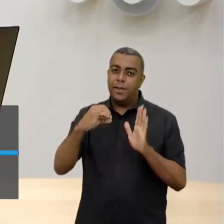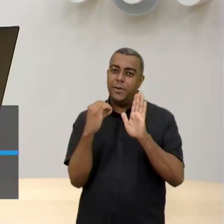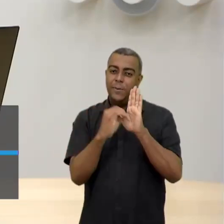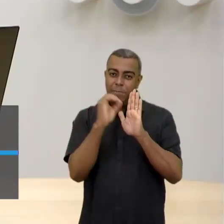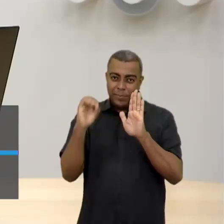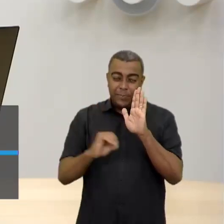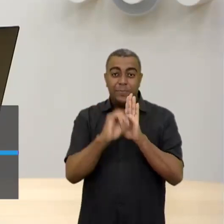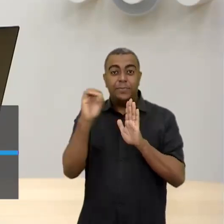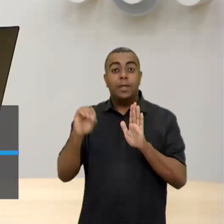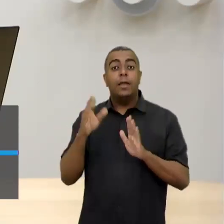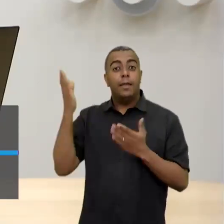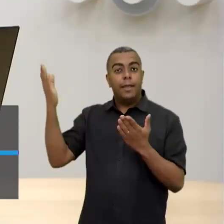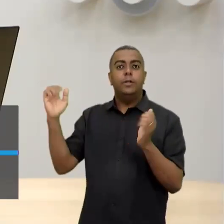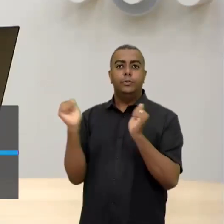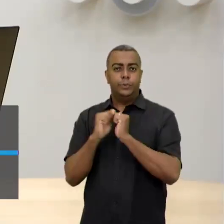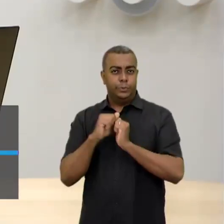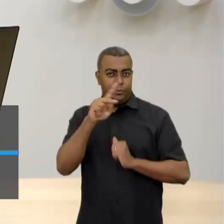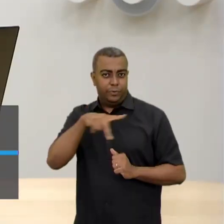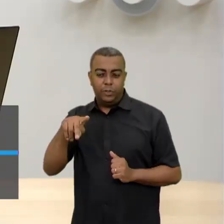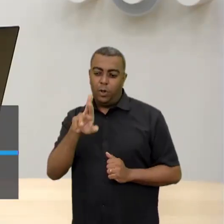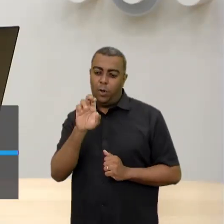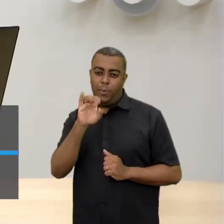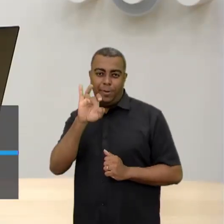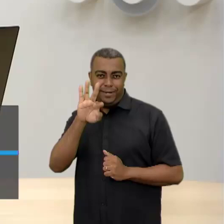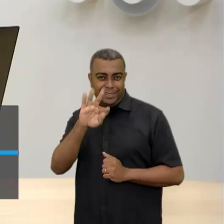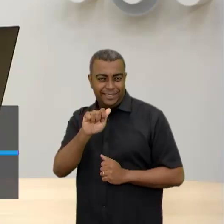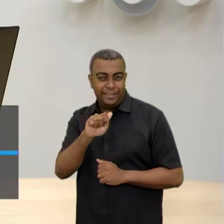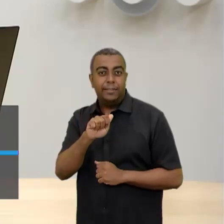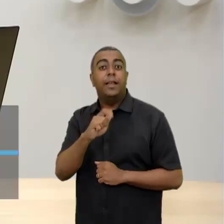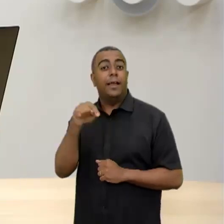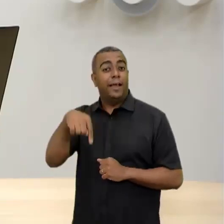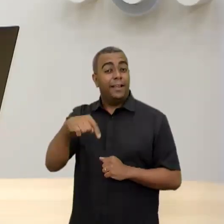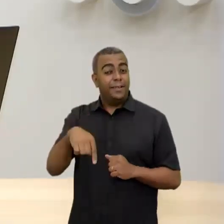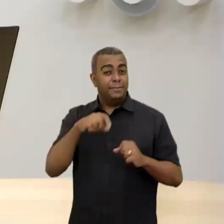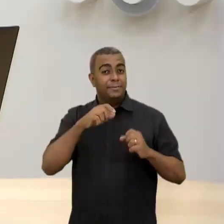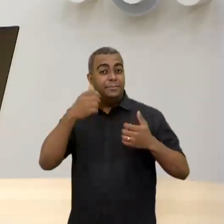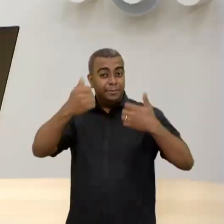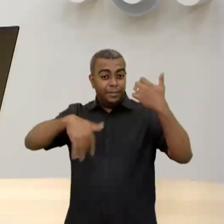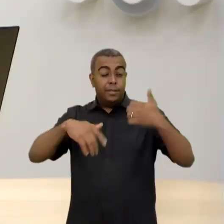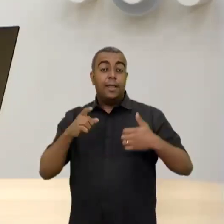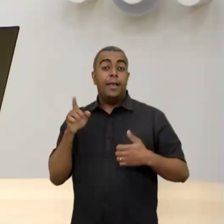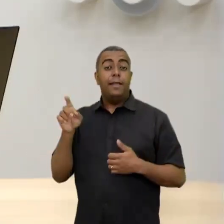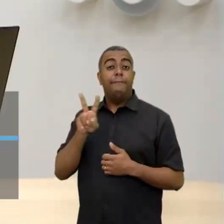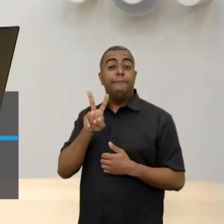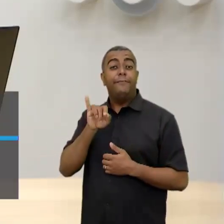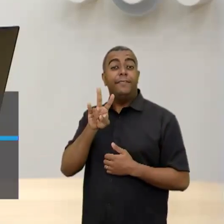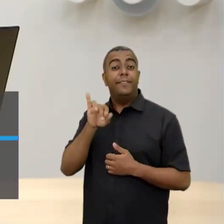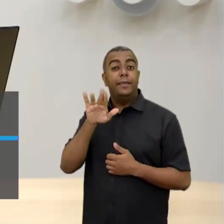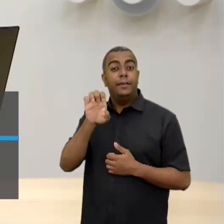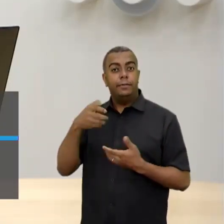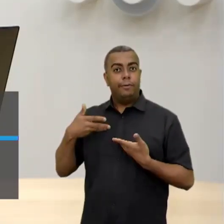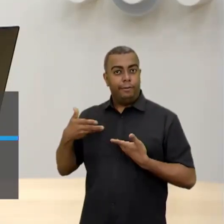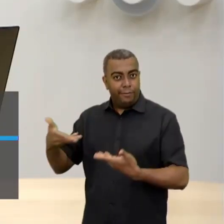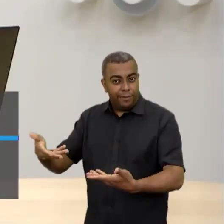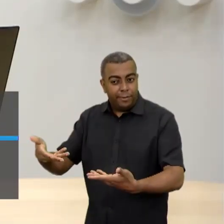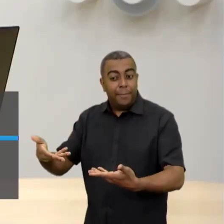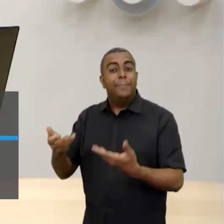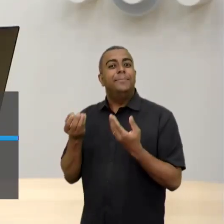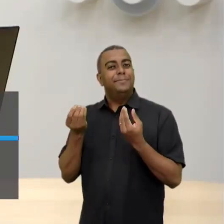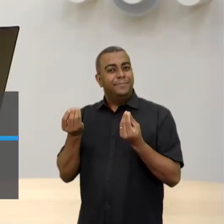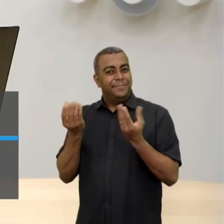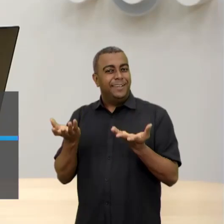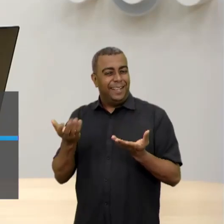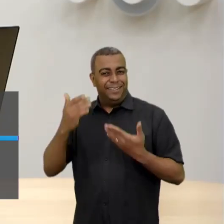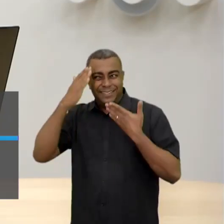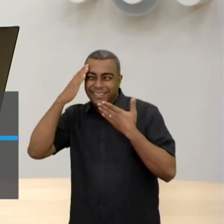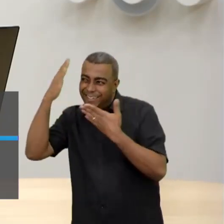Mídias, estou junto com a professora Roberta no ensino médio. E hoje vim a convite da professora Viviane. Obrigada, professora, aqui